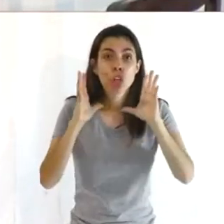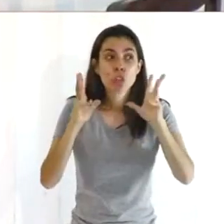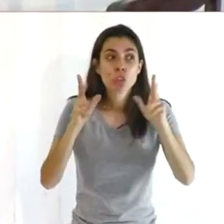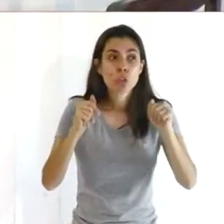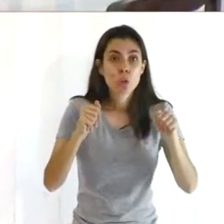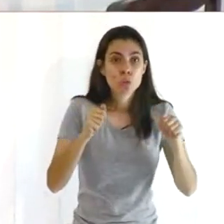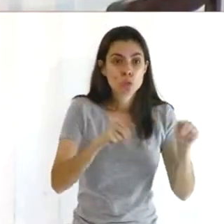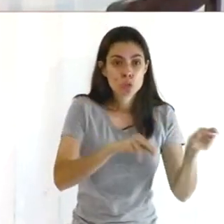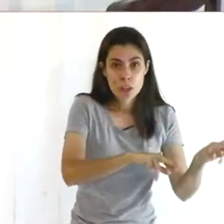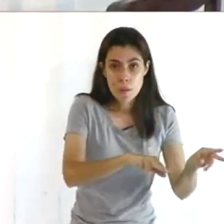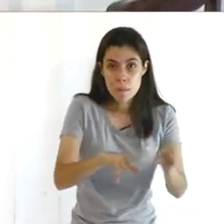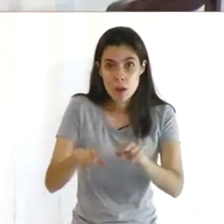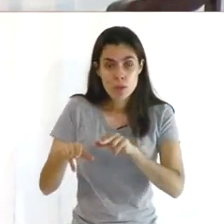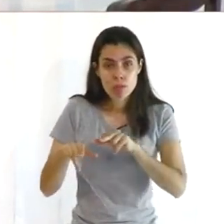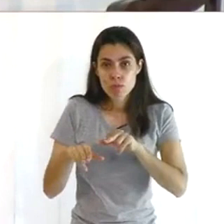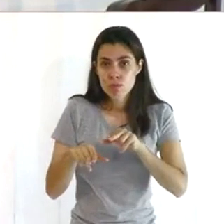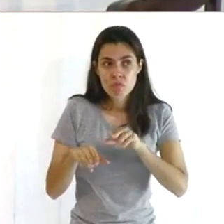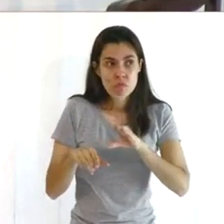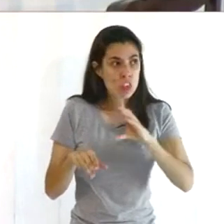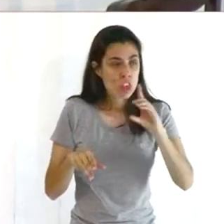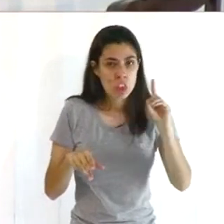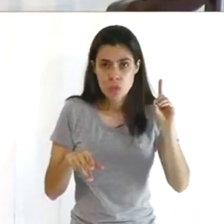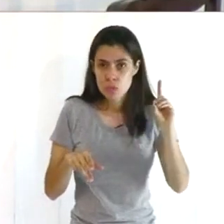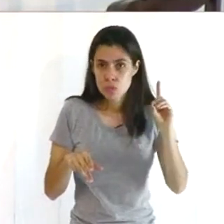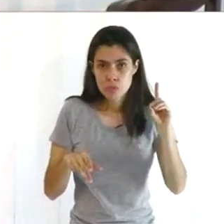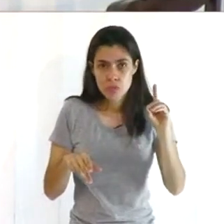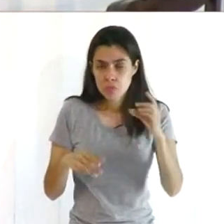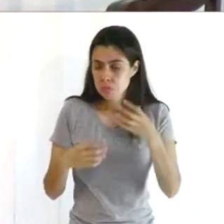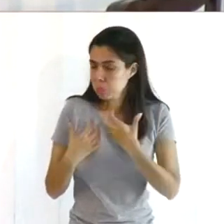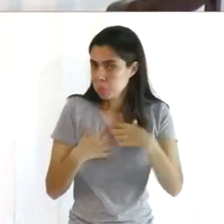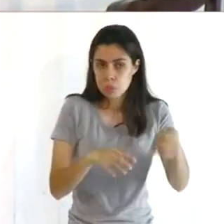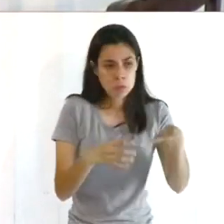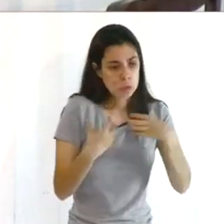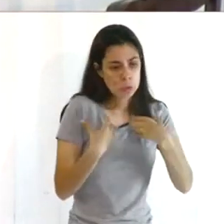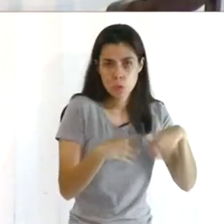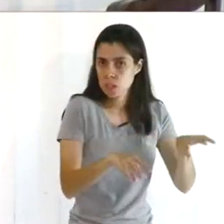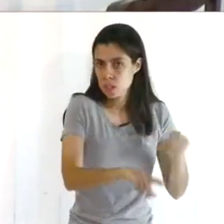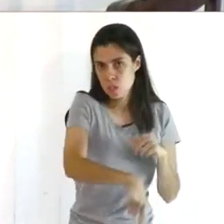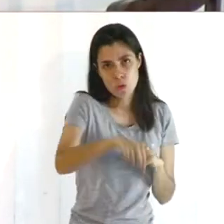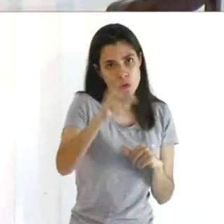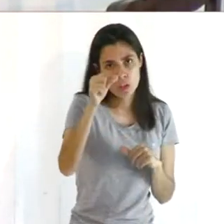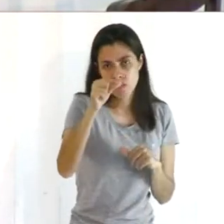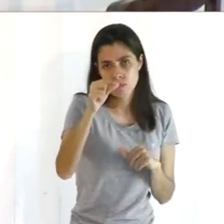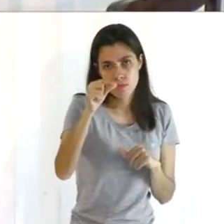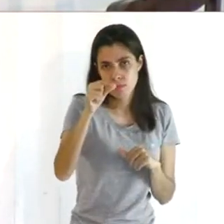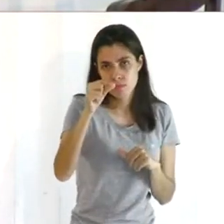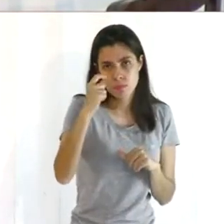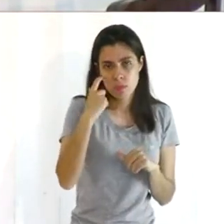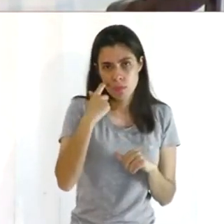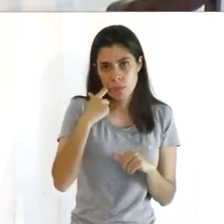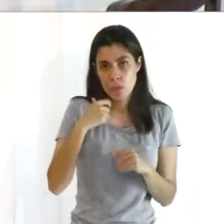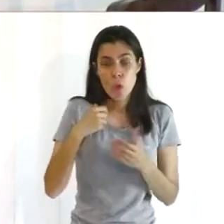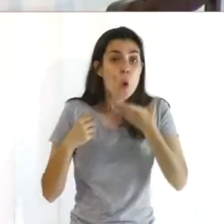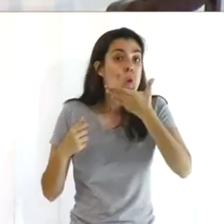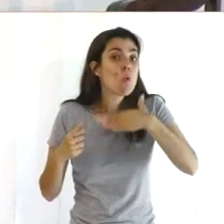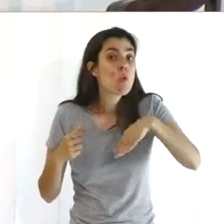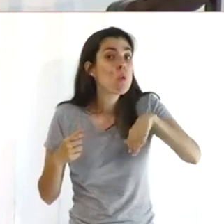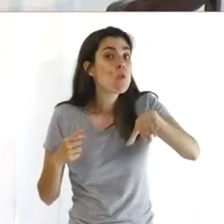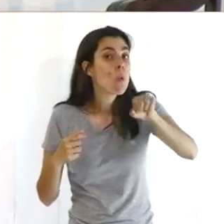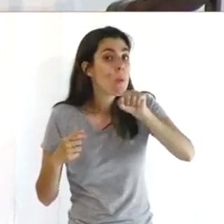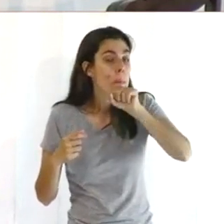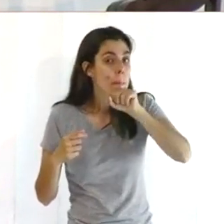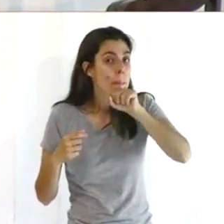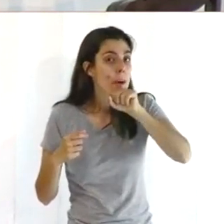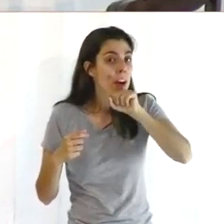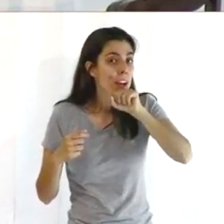nenhum deles. Samuel, é bem verdade, se precipitou com o primeiro filho, achando que ele era o novo rei, o sucessor